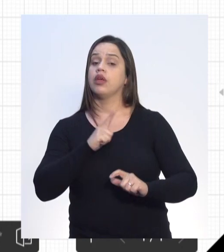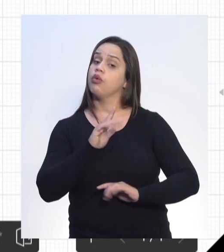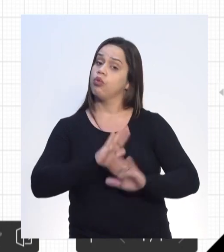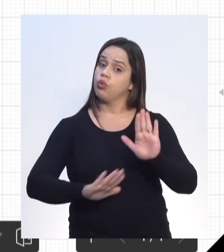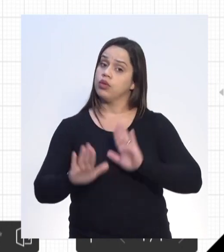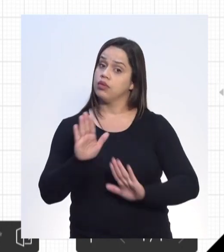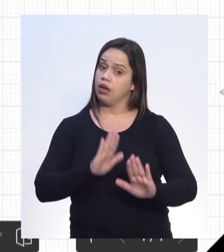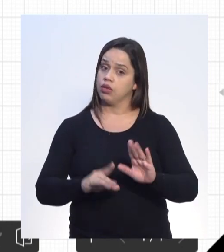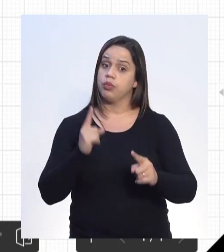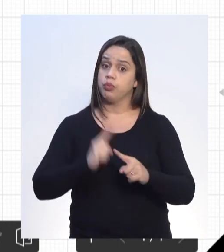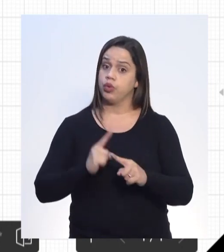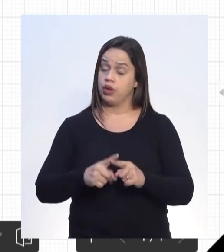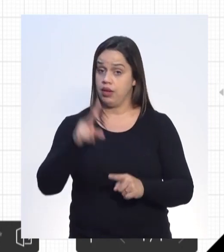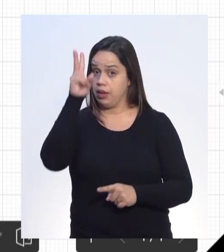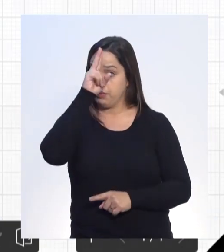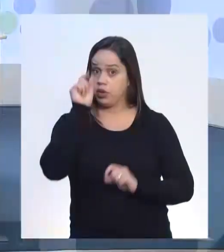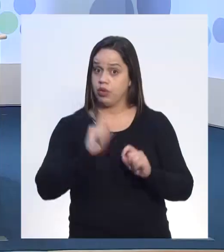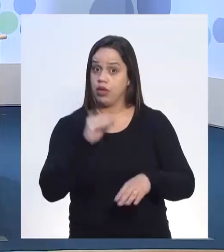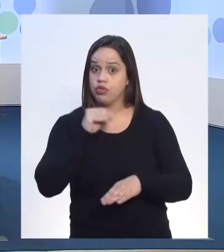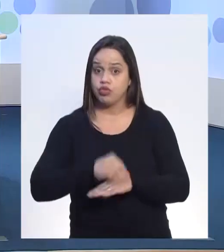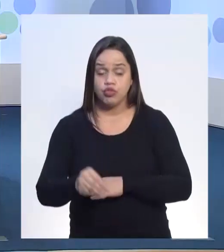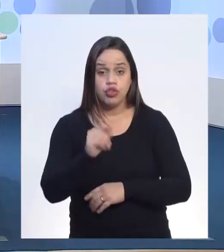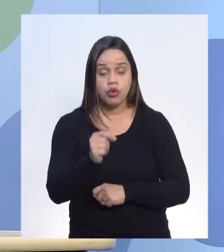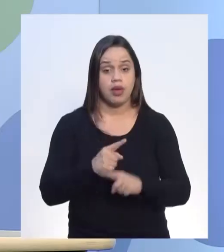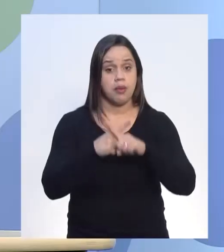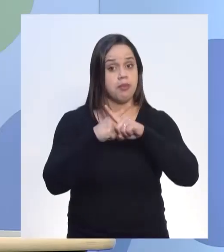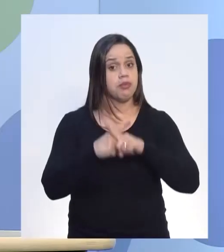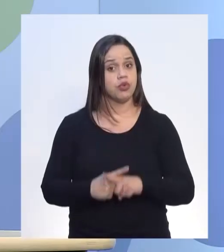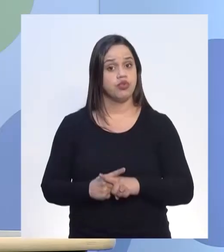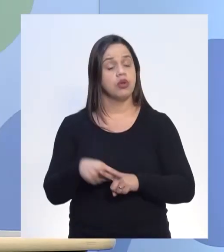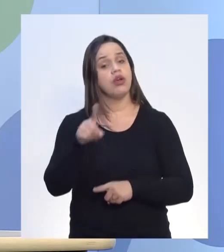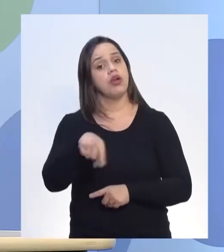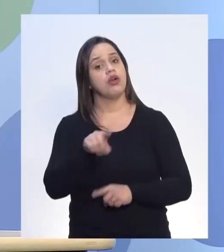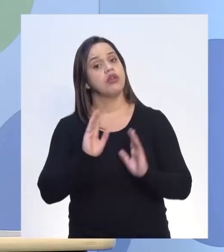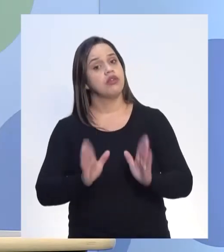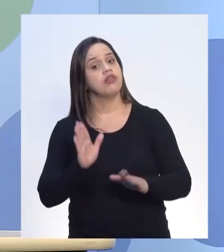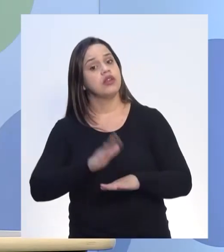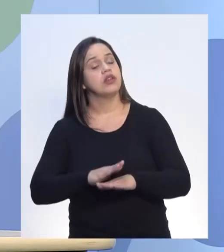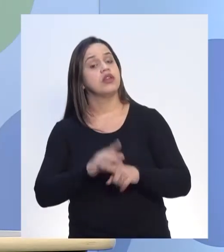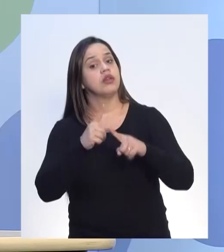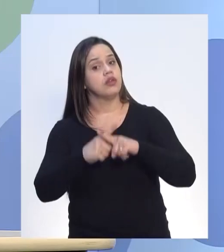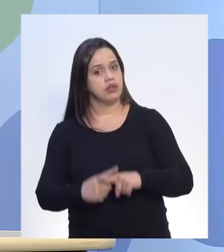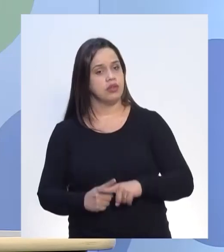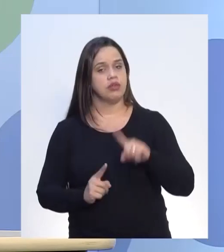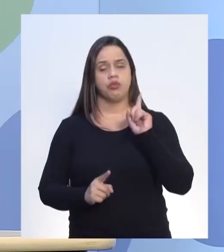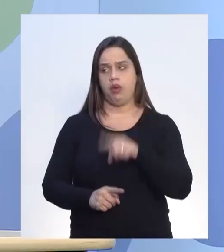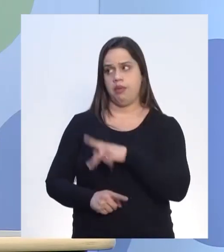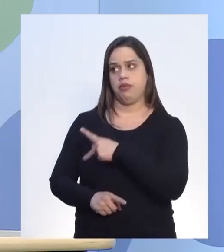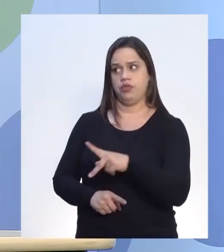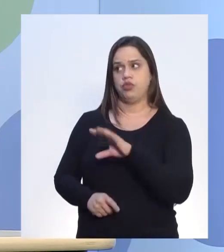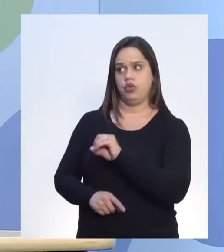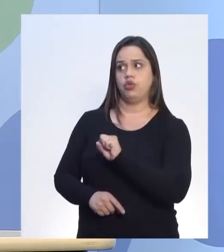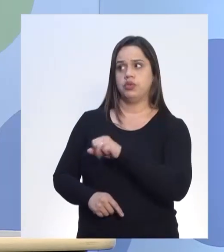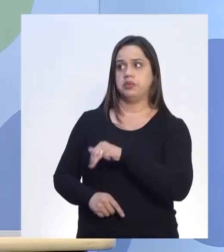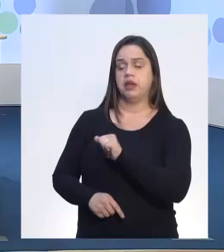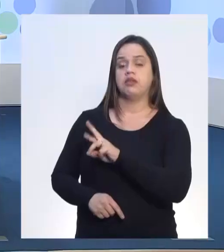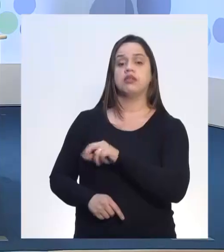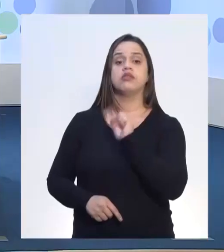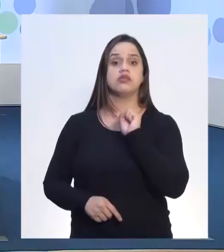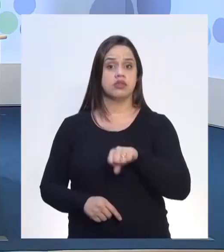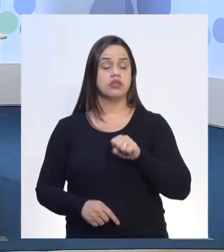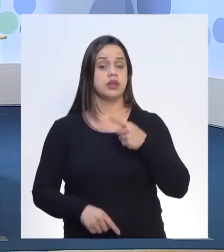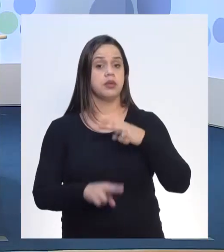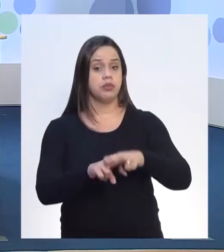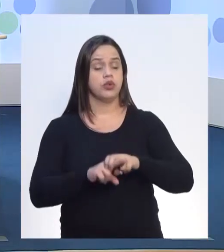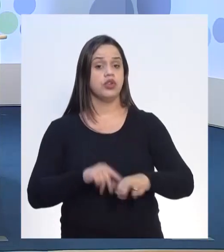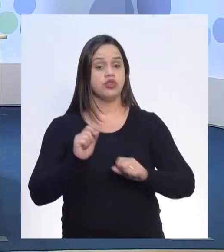que é multiplicação, né? Nós estamos fazendo, você está fazendo uma multiplicação, né, Osmar? É verdade, Jonas. Por isso que os termos,